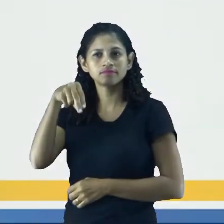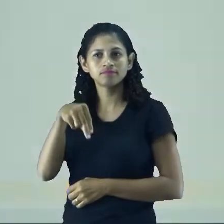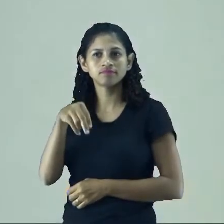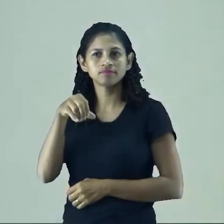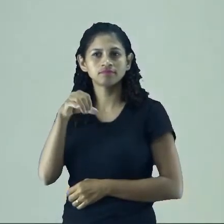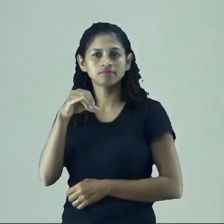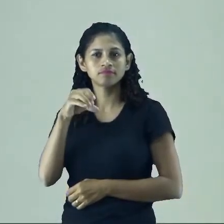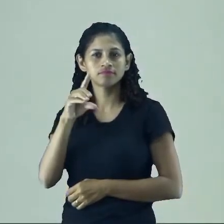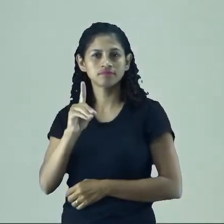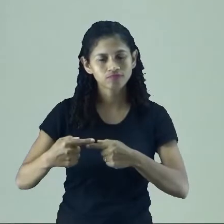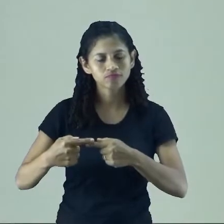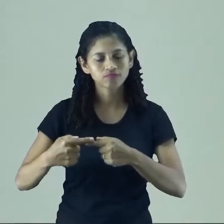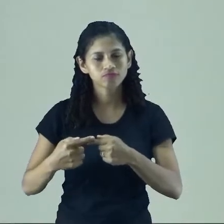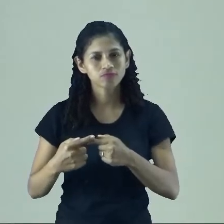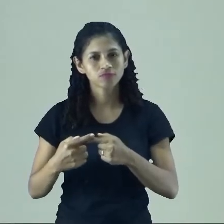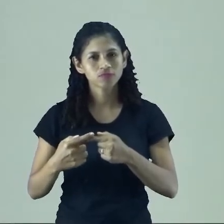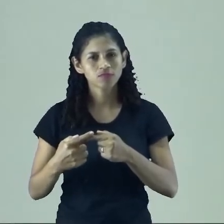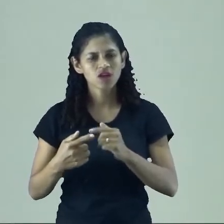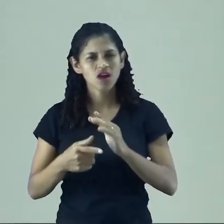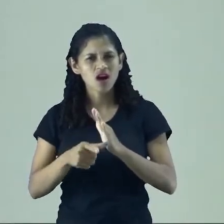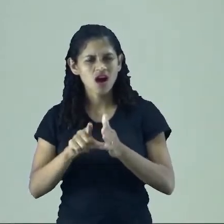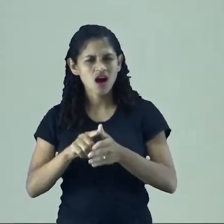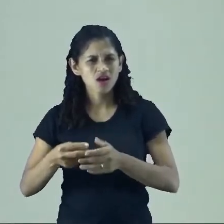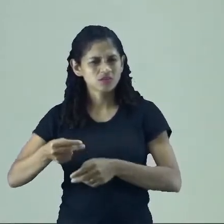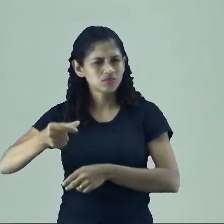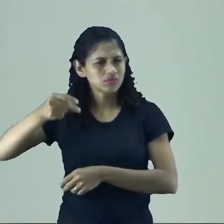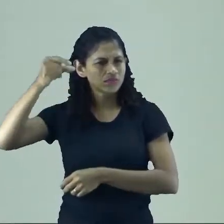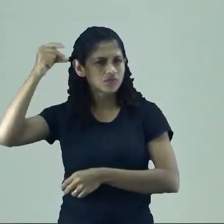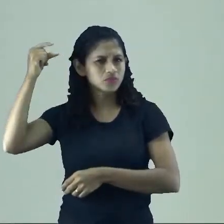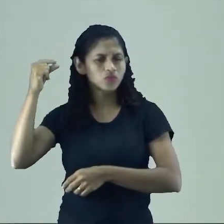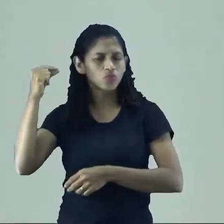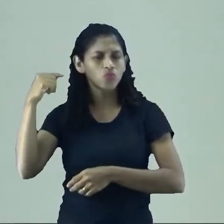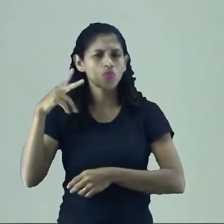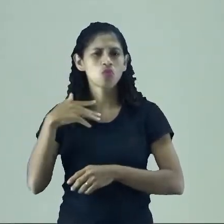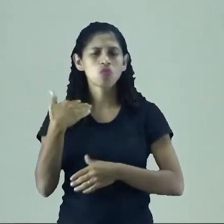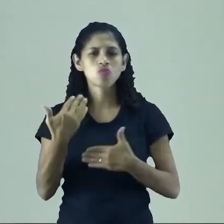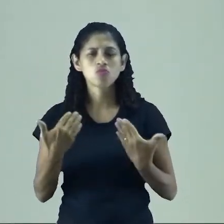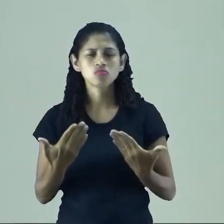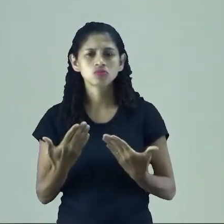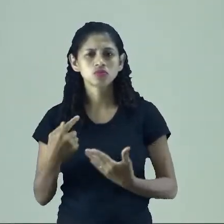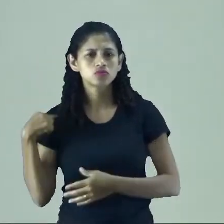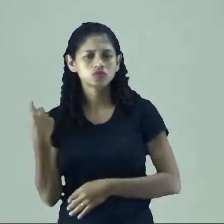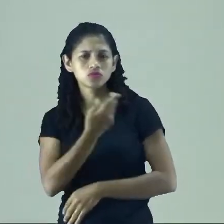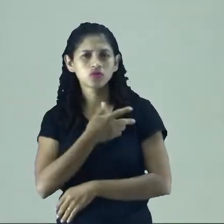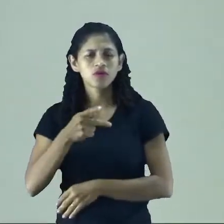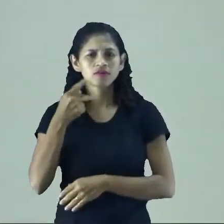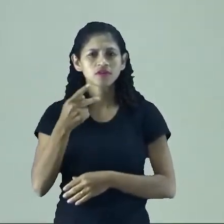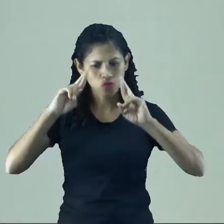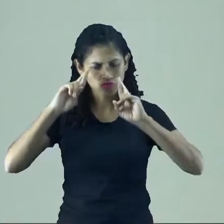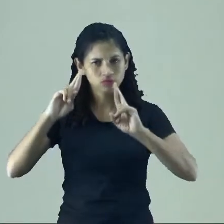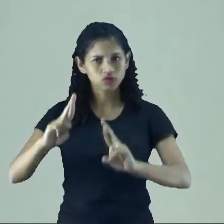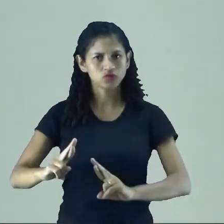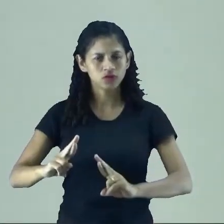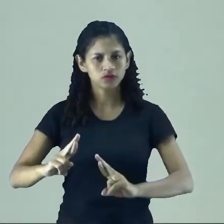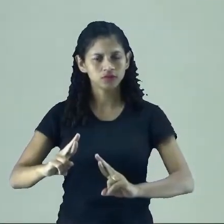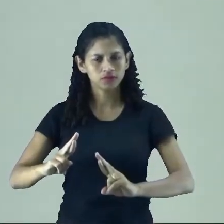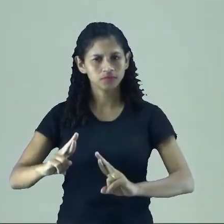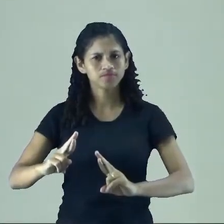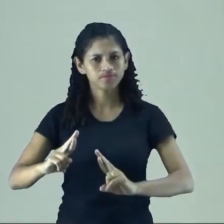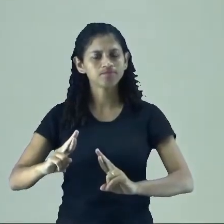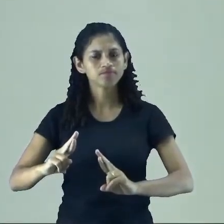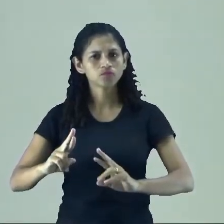outros movimentos sociais para além dos exemplos que eu vou mencionar. Mas você pode prestar atenção,